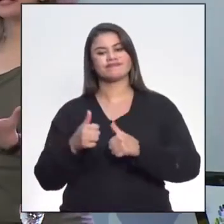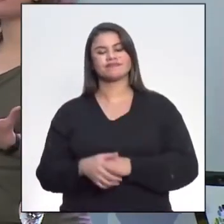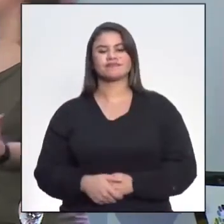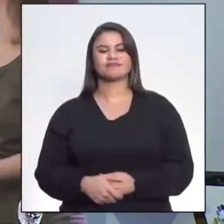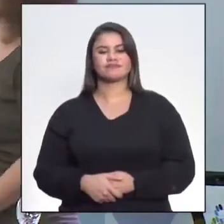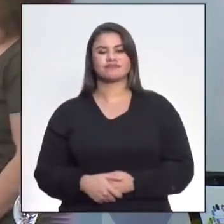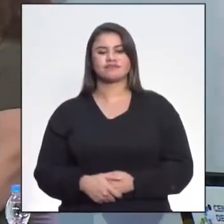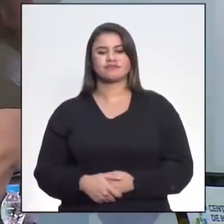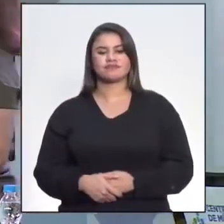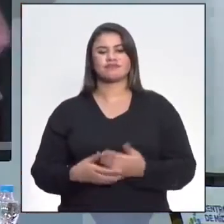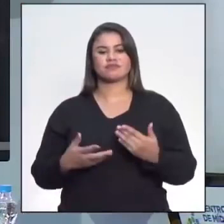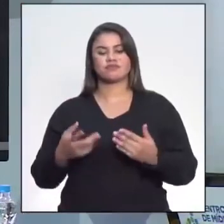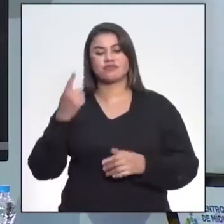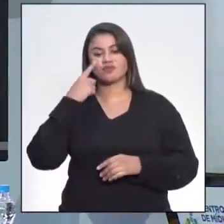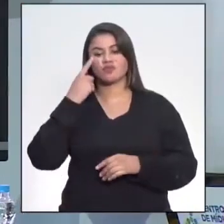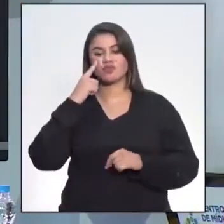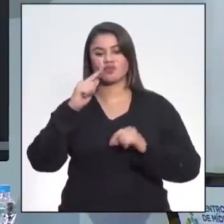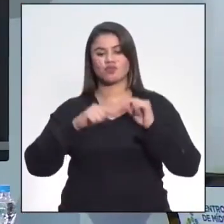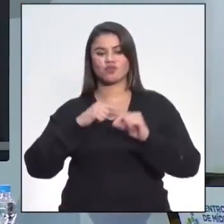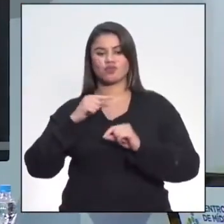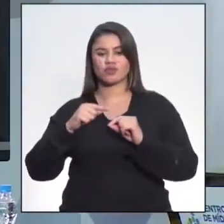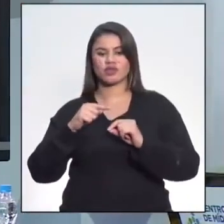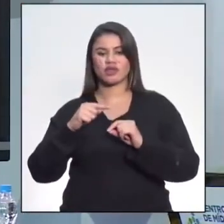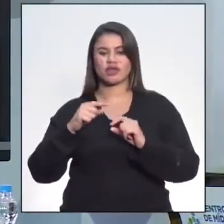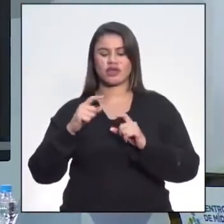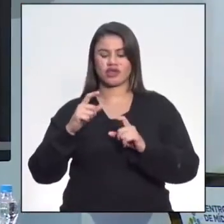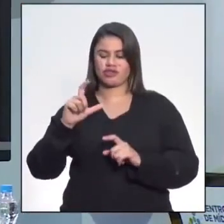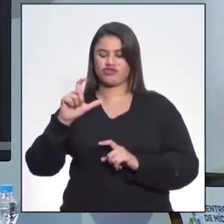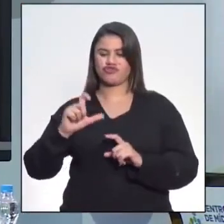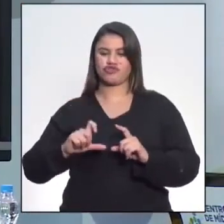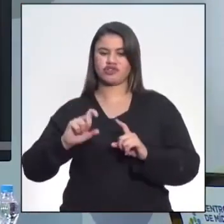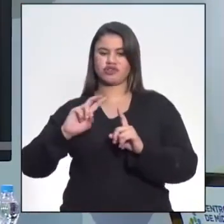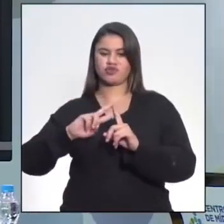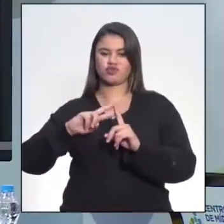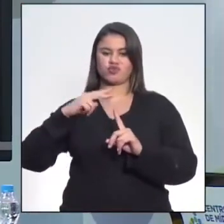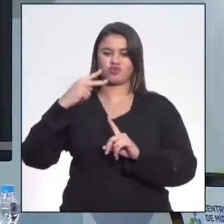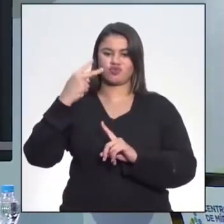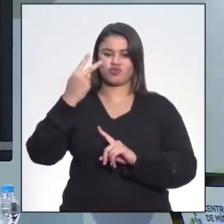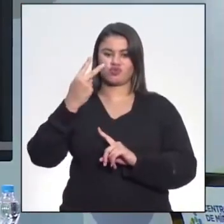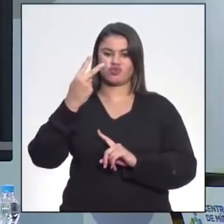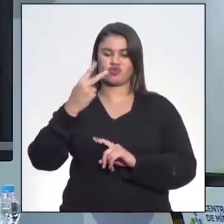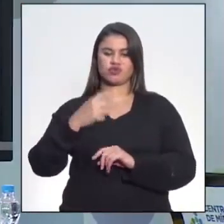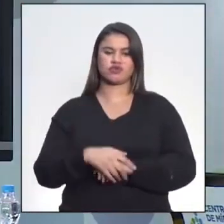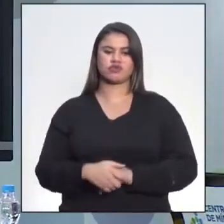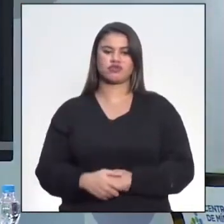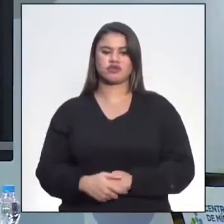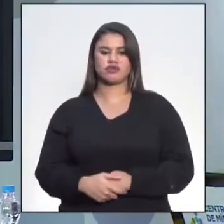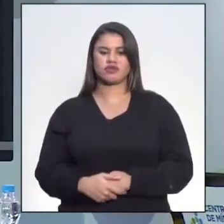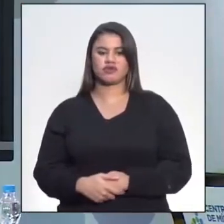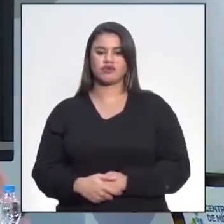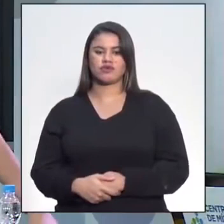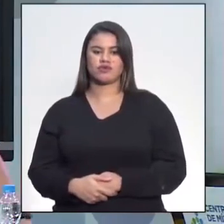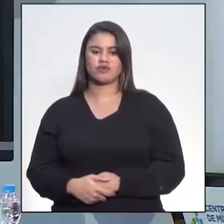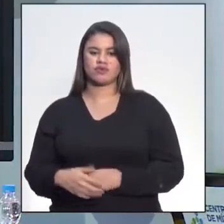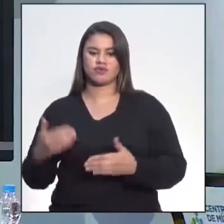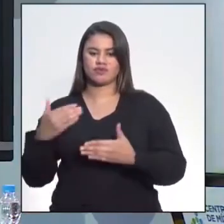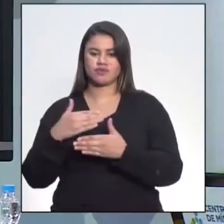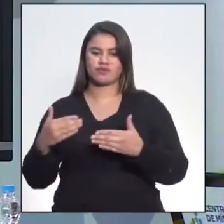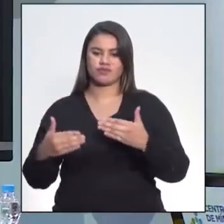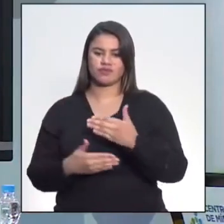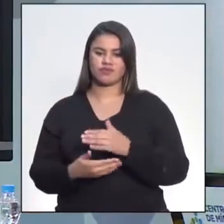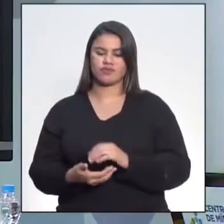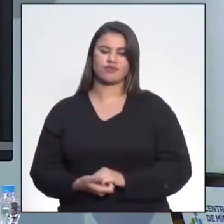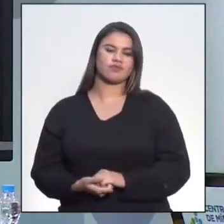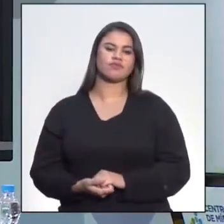posso observar? Que a cada um passo que eu dou no x, eu subo 2 no y. Então, eu já vou fazer o d, tá? Queria que colocasse o slide da resposta